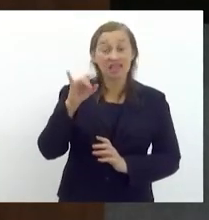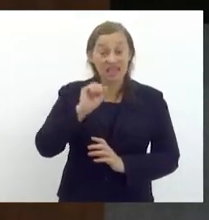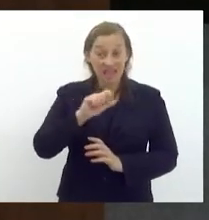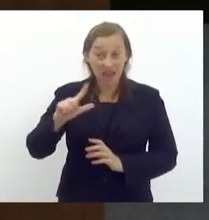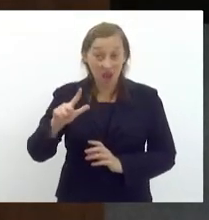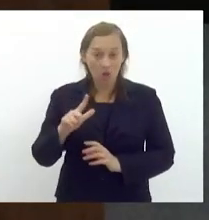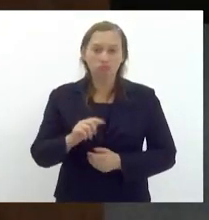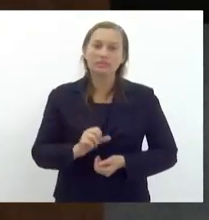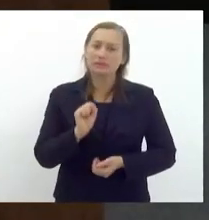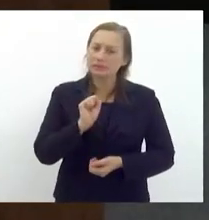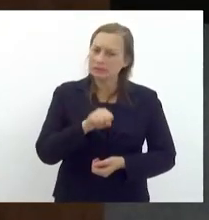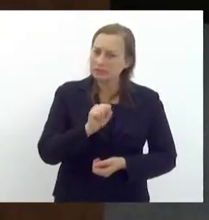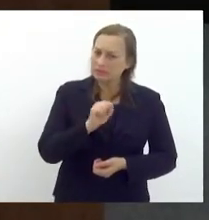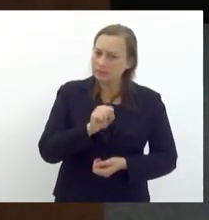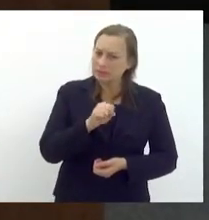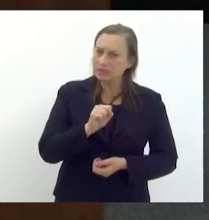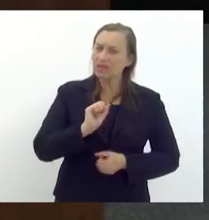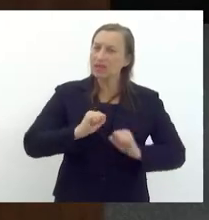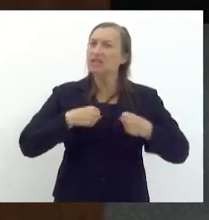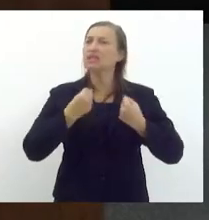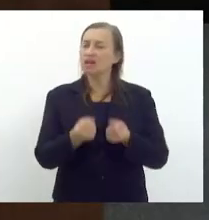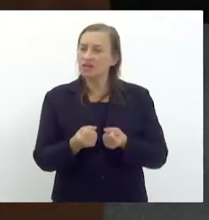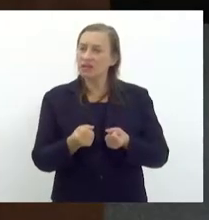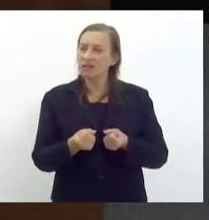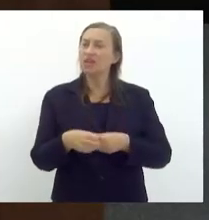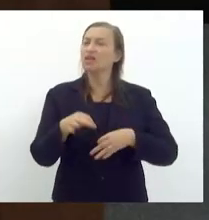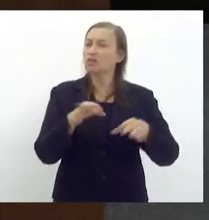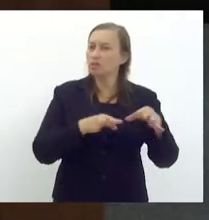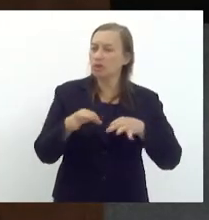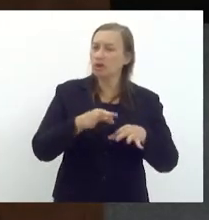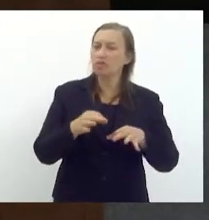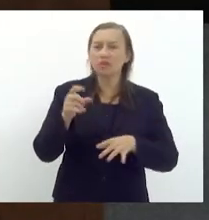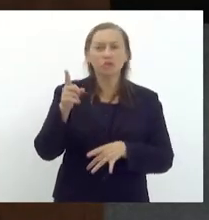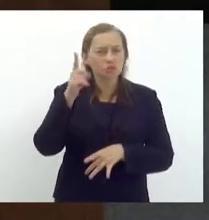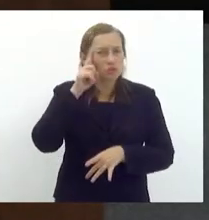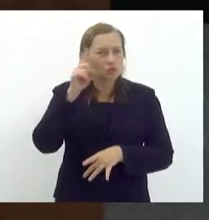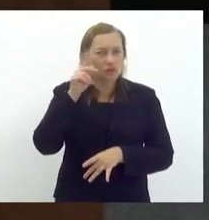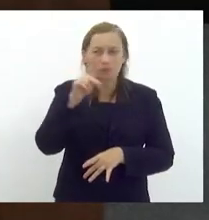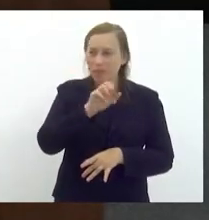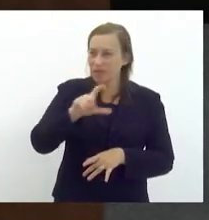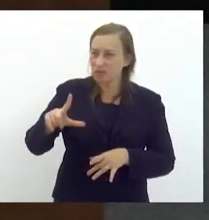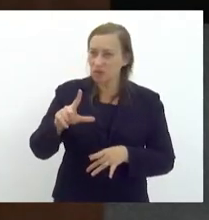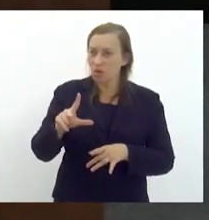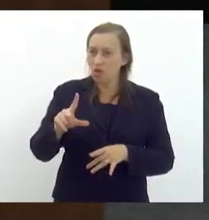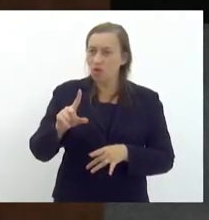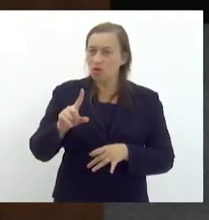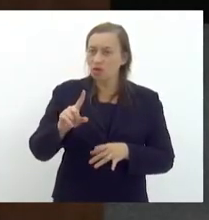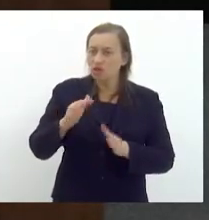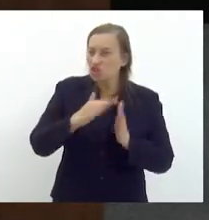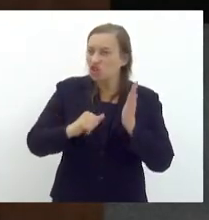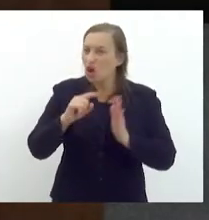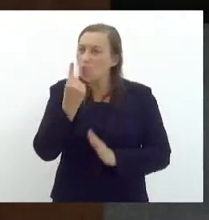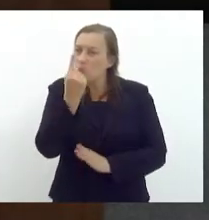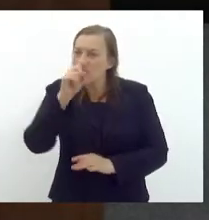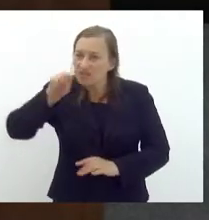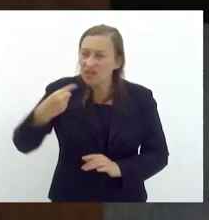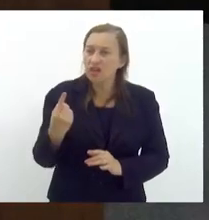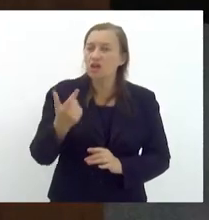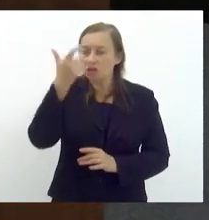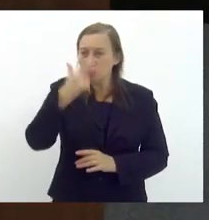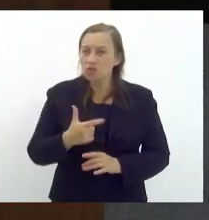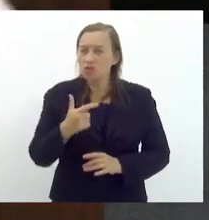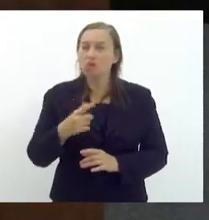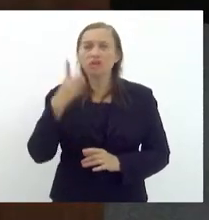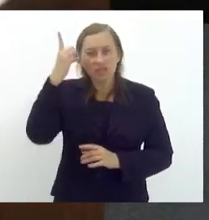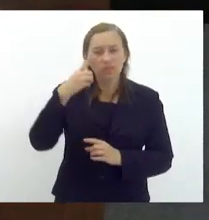ainda assim defendendo o programa diariamente do pessoal aqui sem envergar uma vírgula dele eu sou uma deputada do